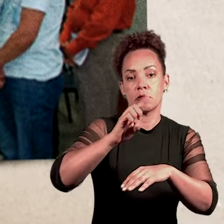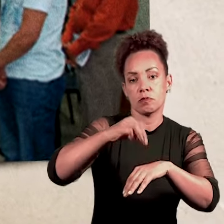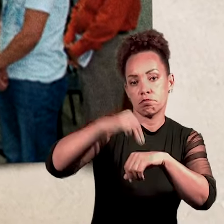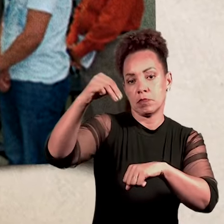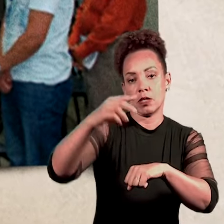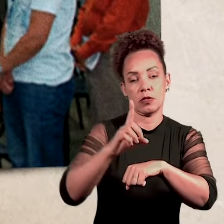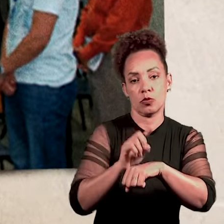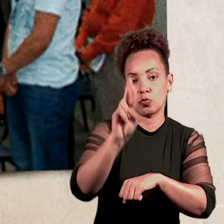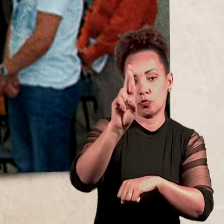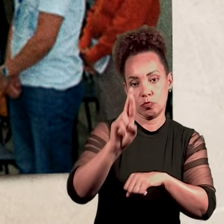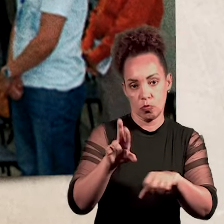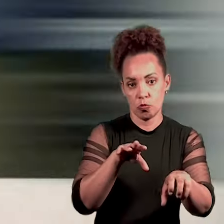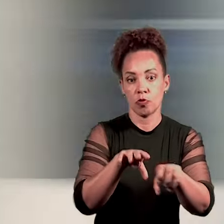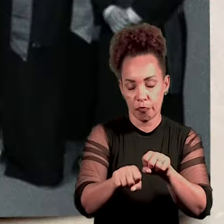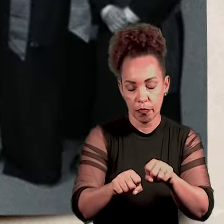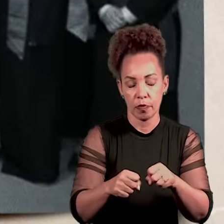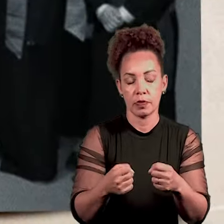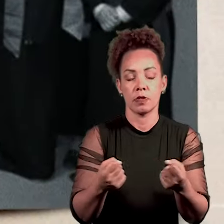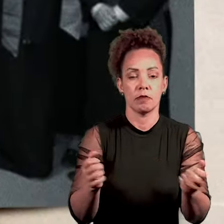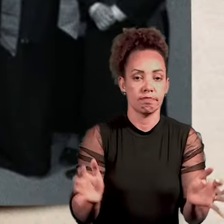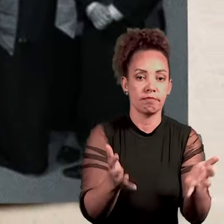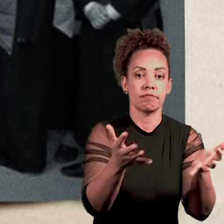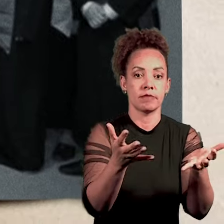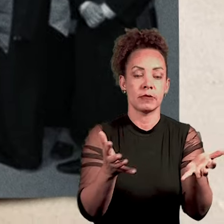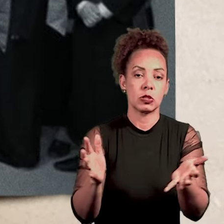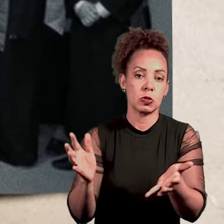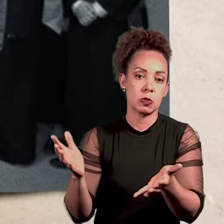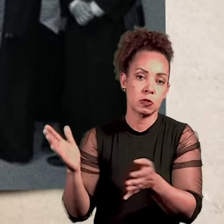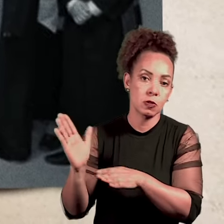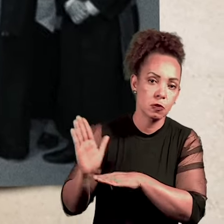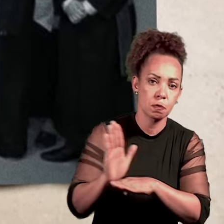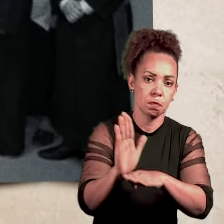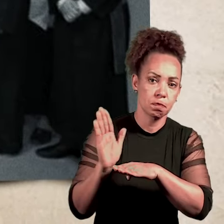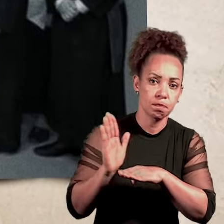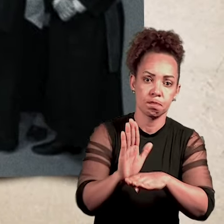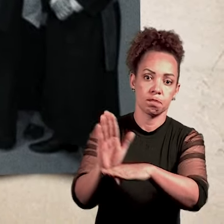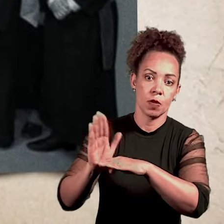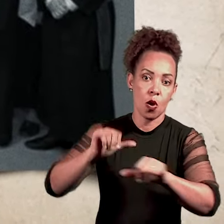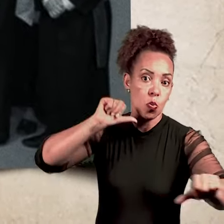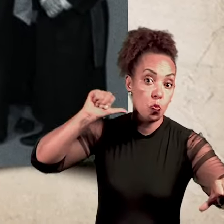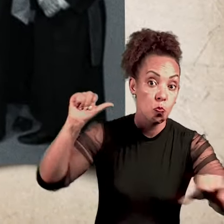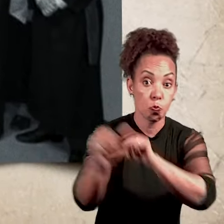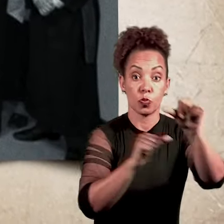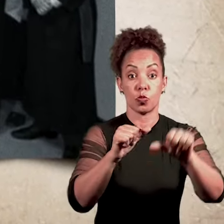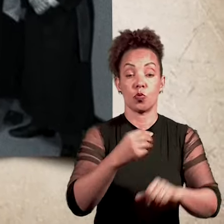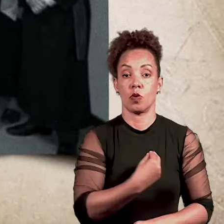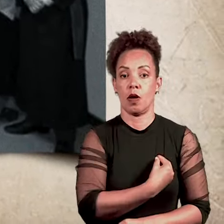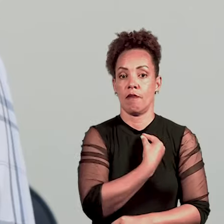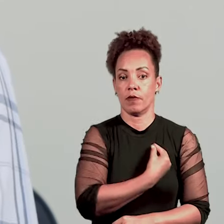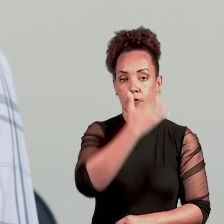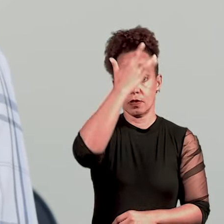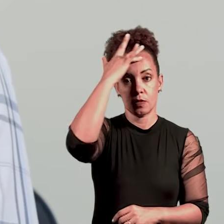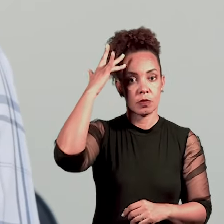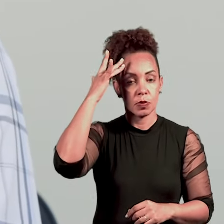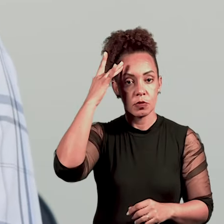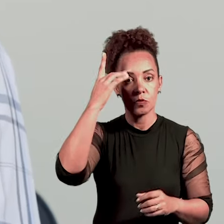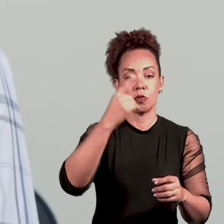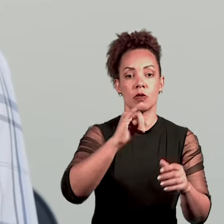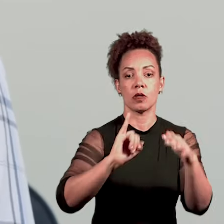essa contribuição mudou a vida das pessoas nas